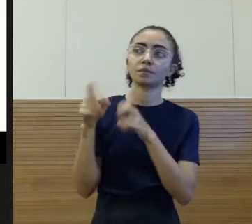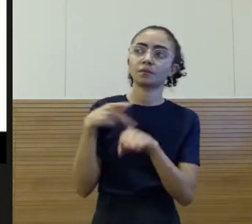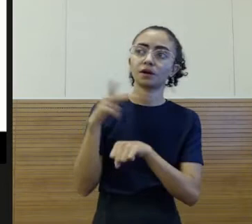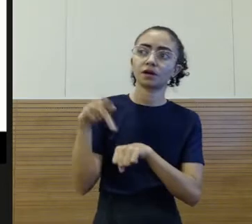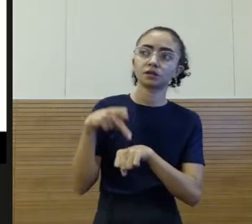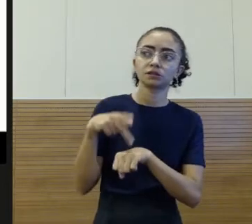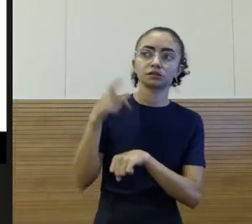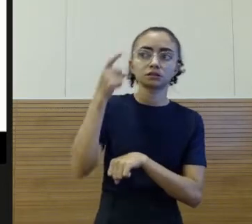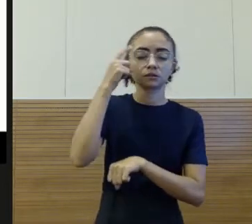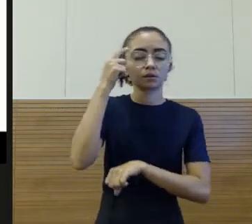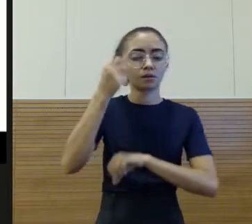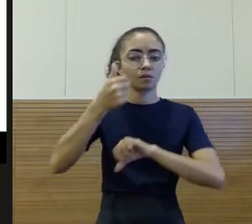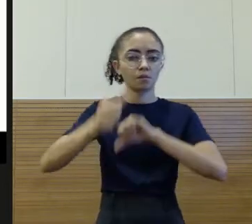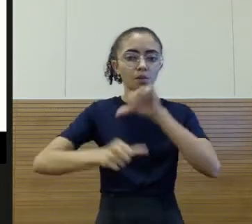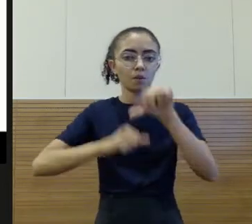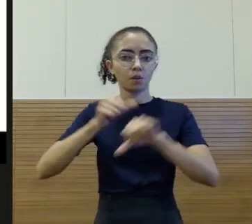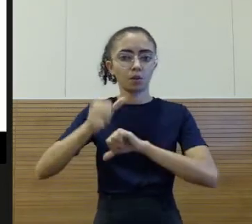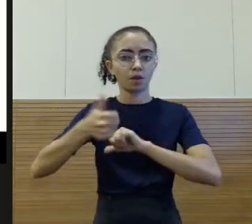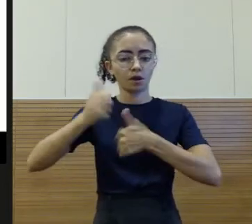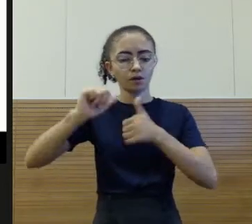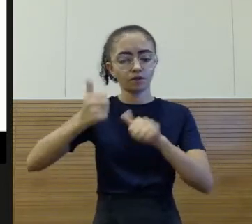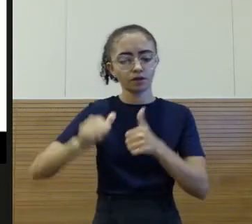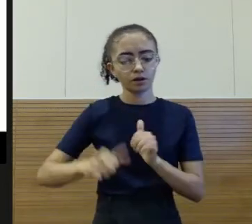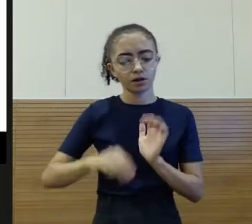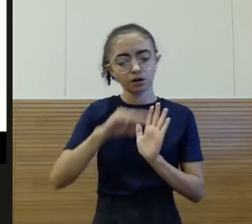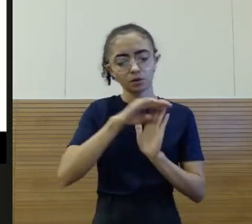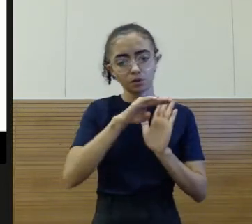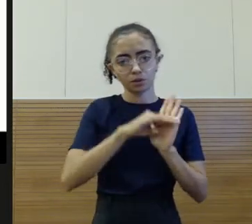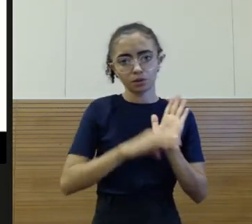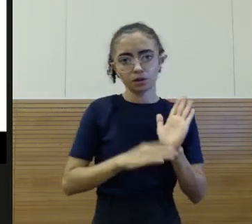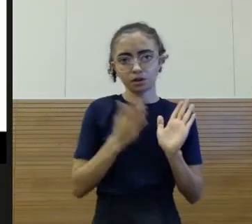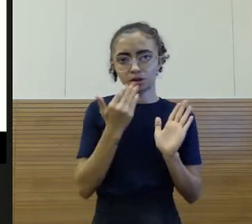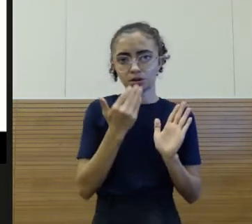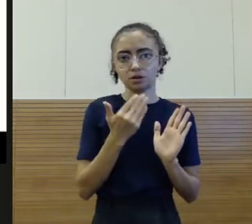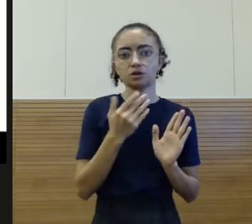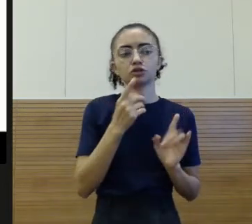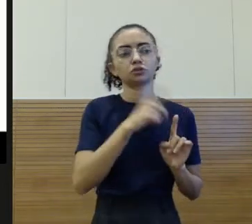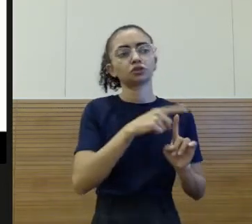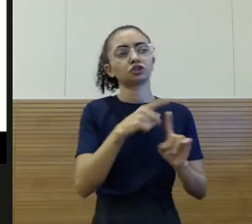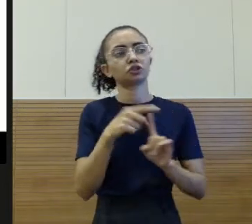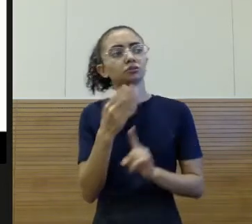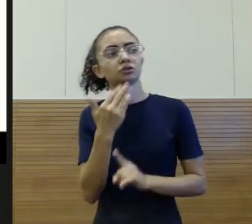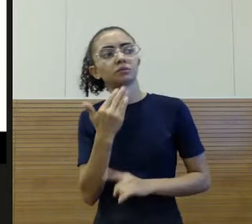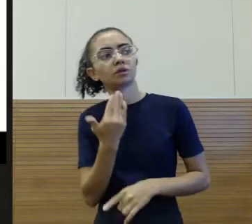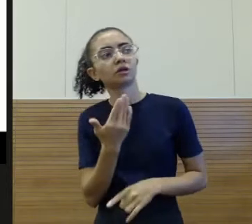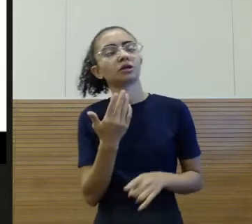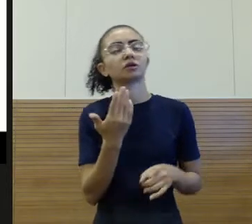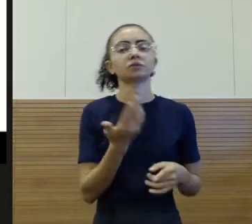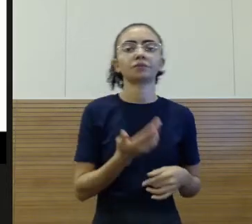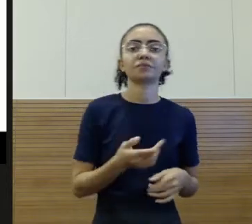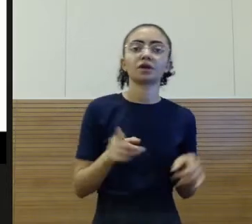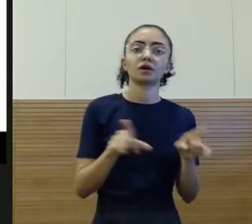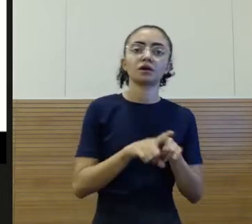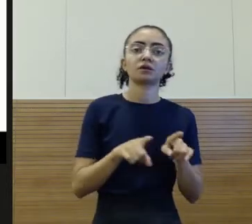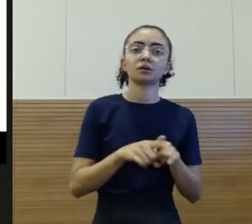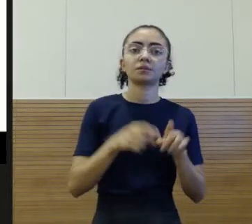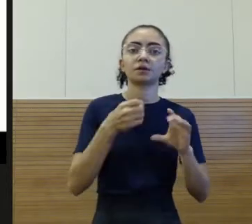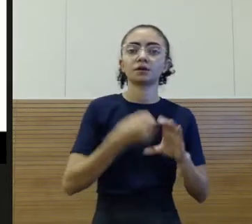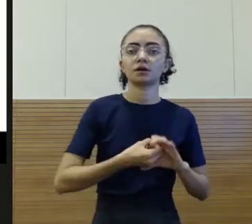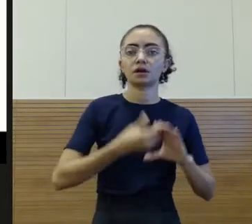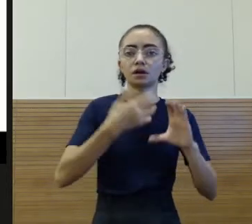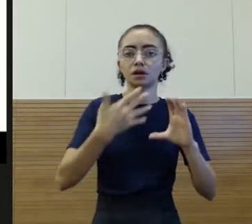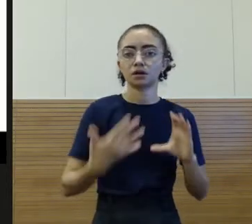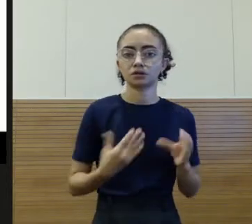guias alimentares, onde transcende essa visão de tipos de alimentos, de comidas, e também outros aspectos como